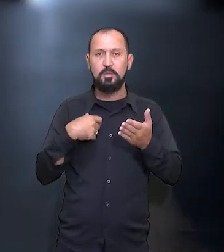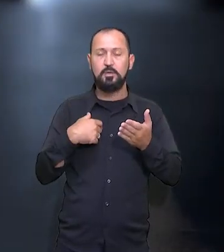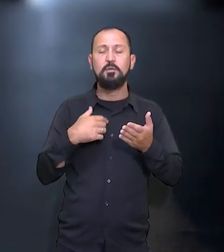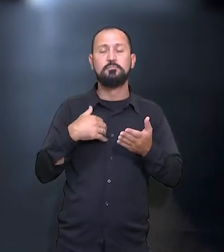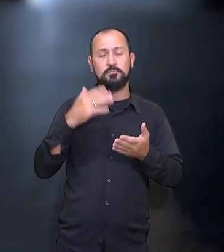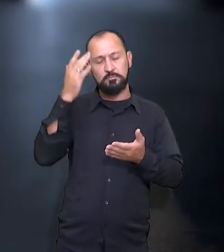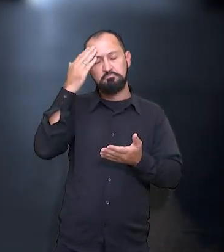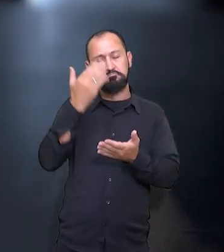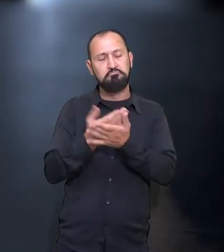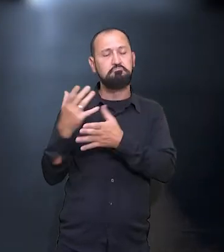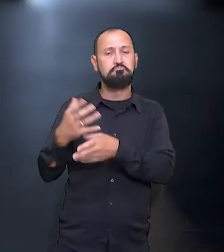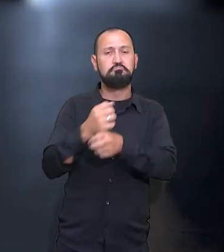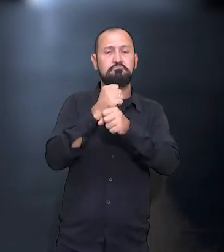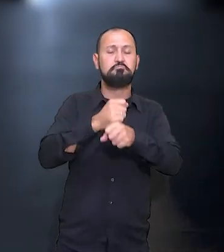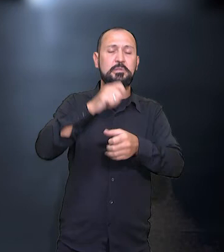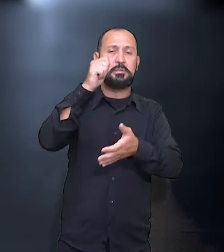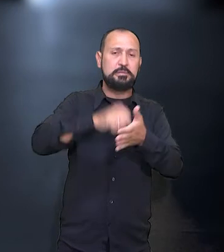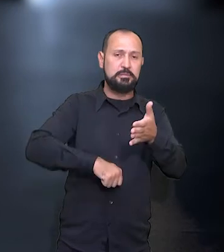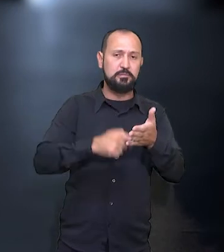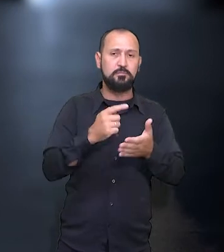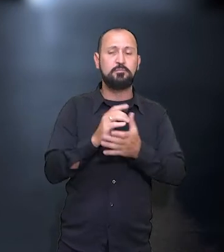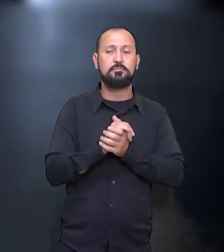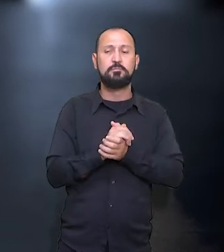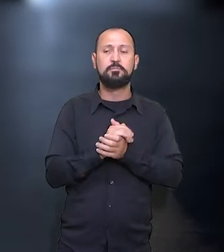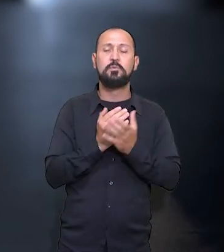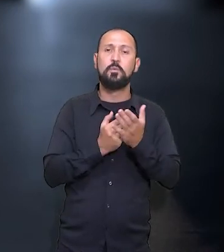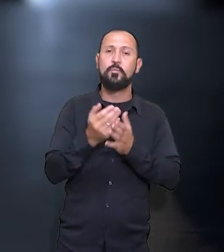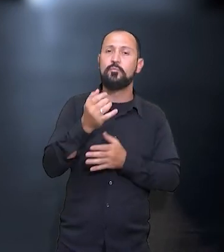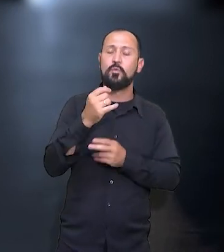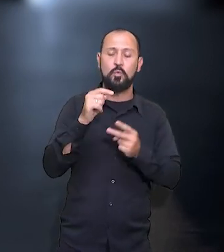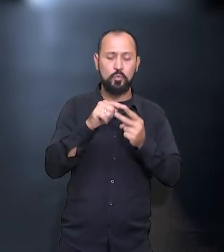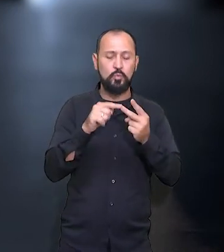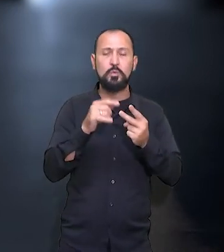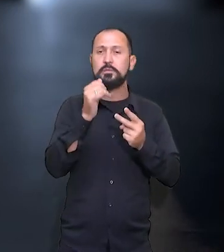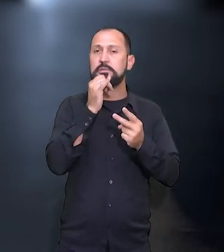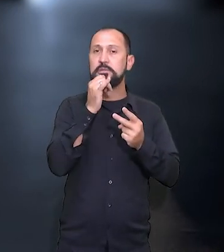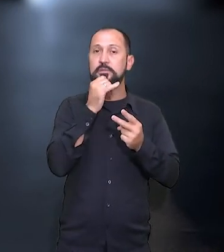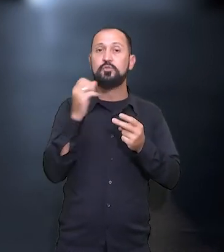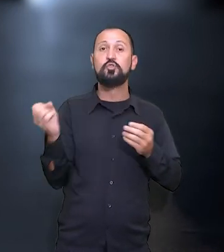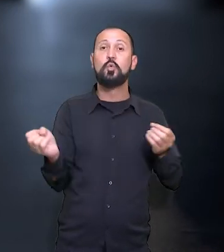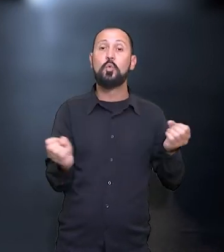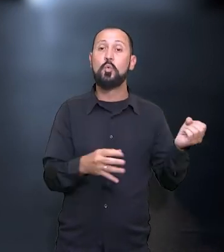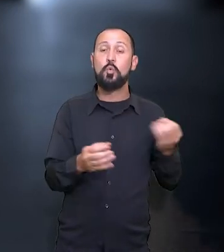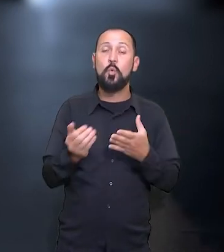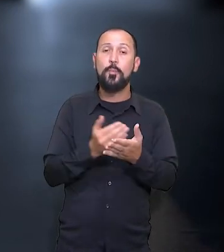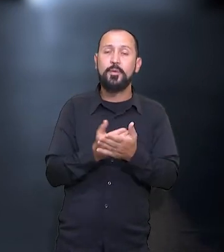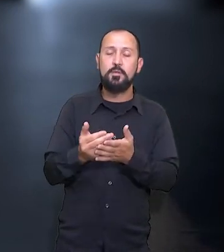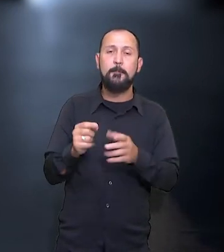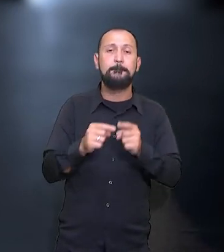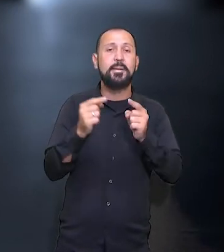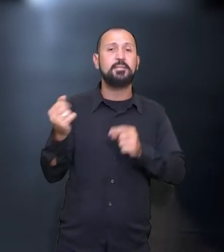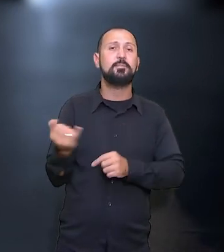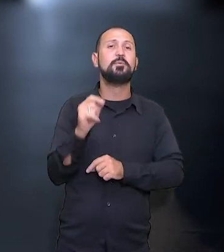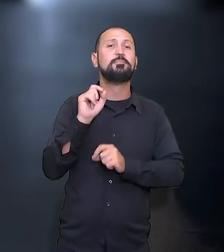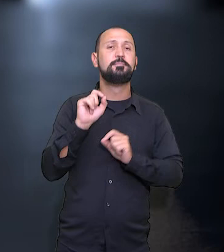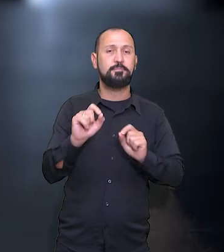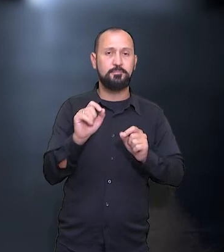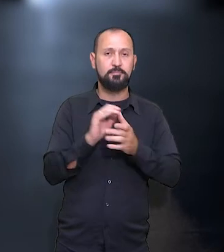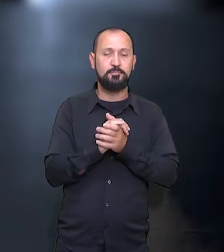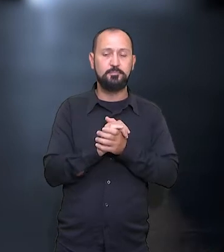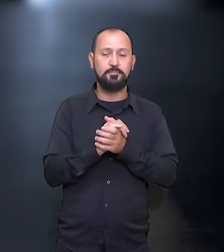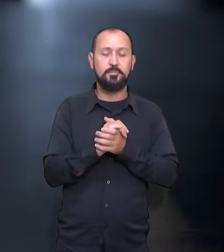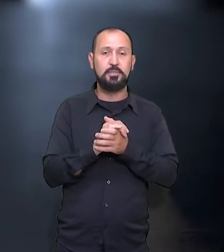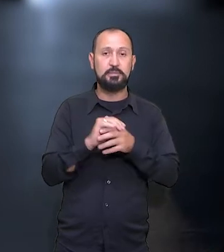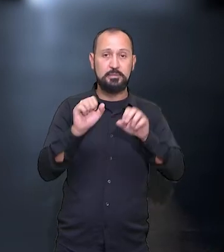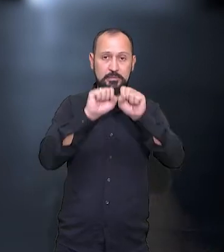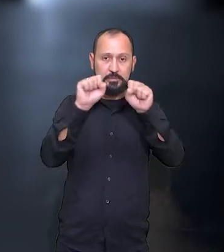fé pública como reconhecimento de firma naquele documento. Então, são 2 exemplos importantes aí da modernização. Mas é importante dizer